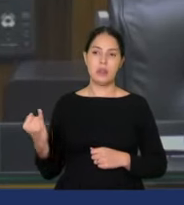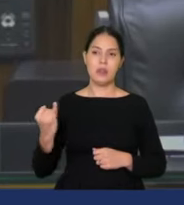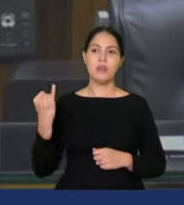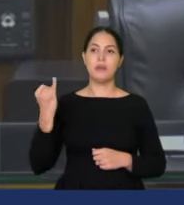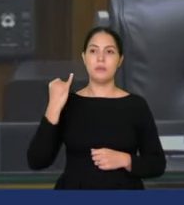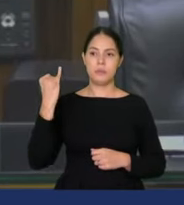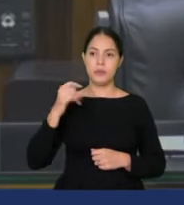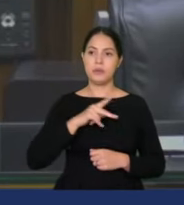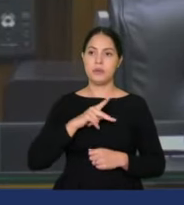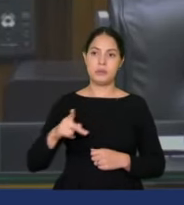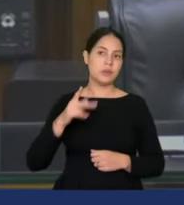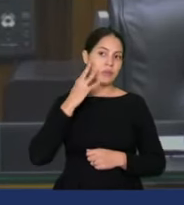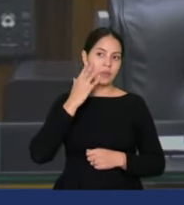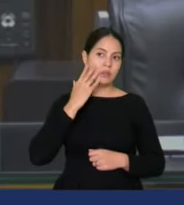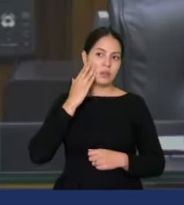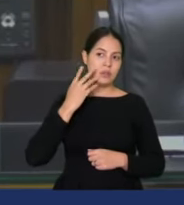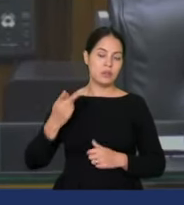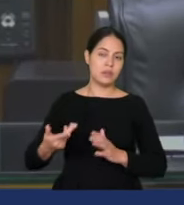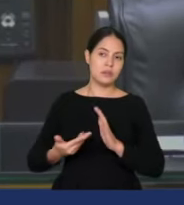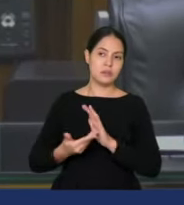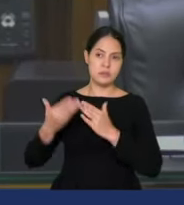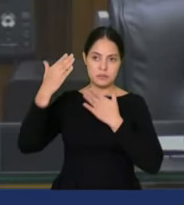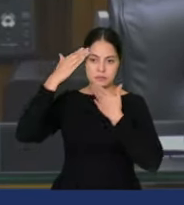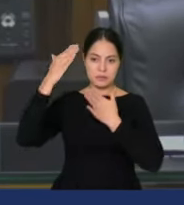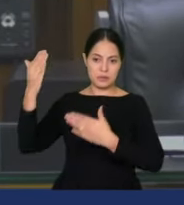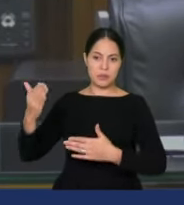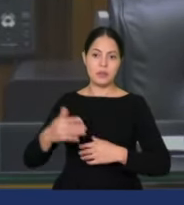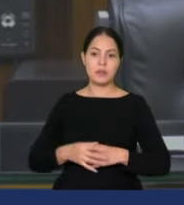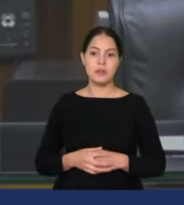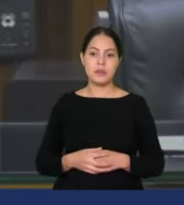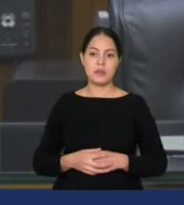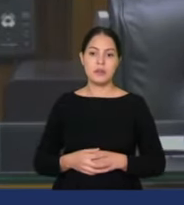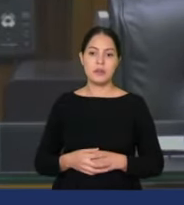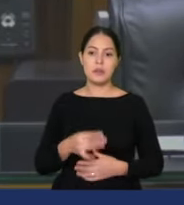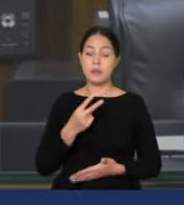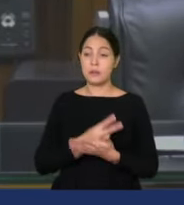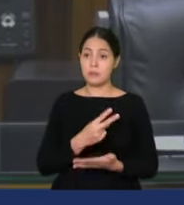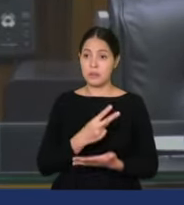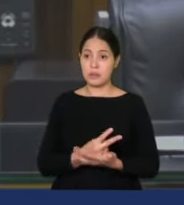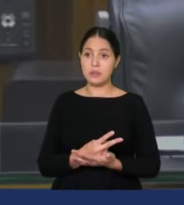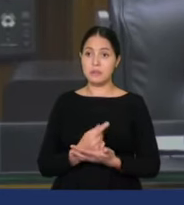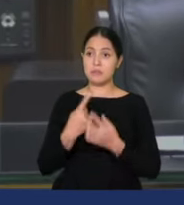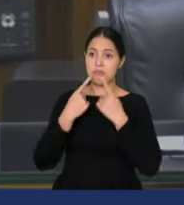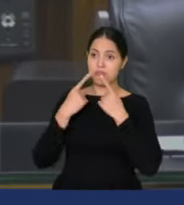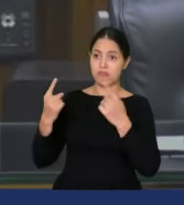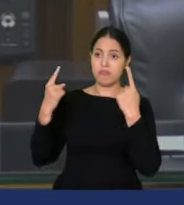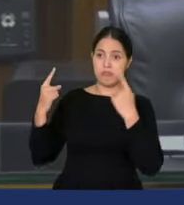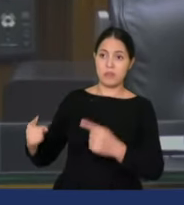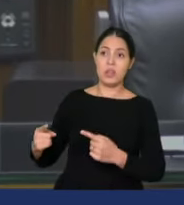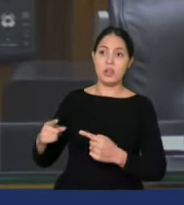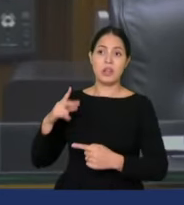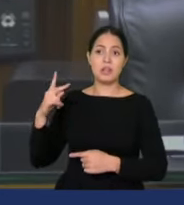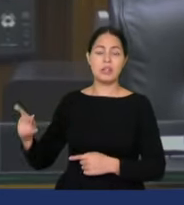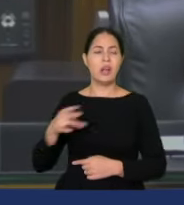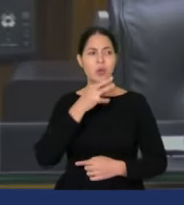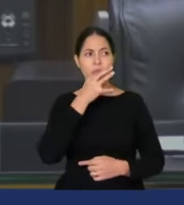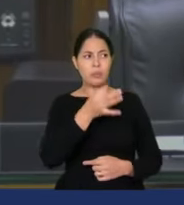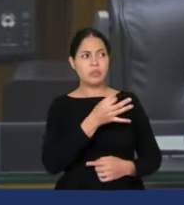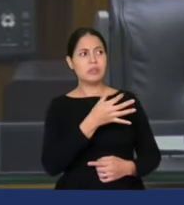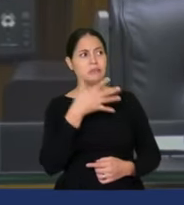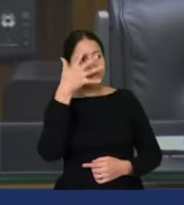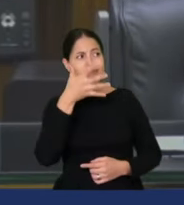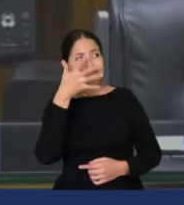ao presidente Lira nesse aspecto, que mesmo a gente fazendo uma crítica a ele, e ele colocando o posicionamento dele com